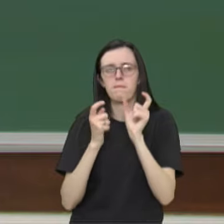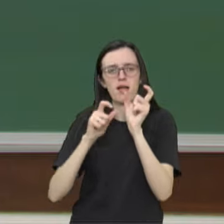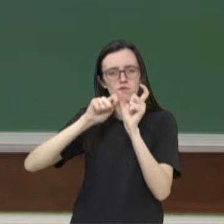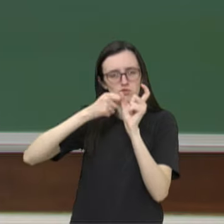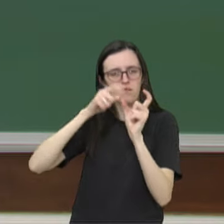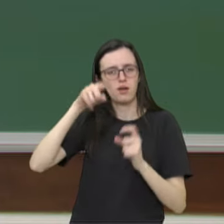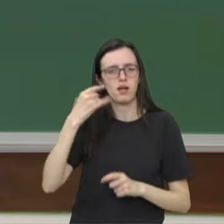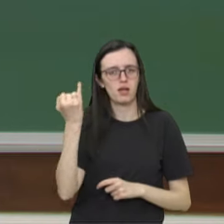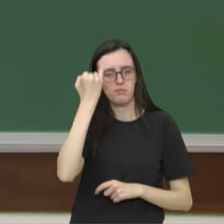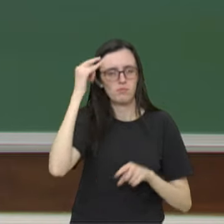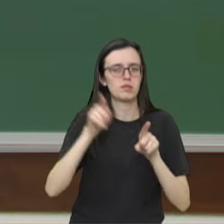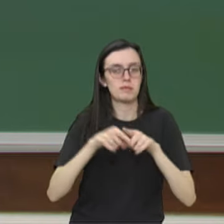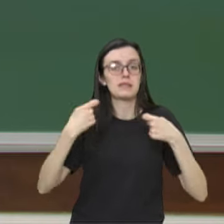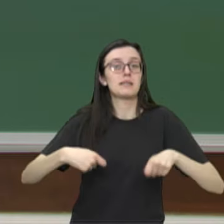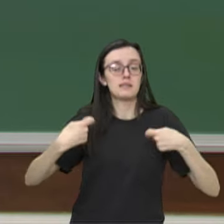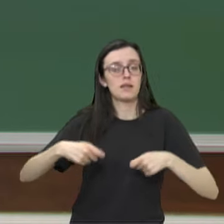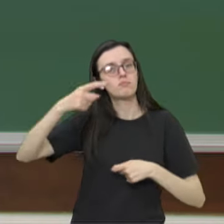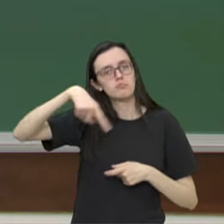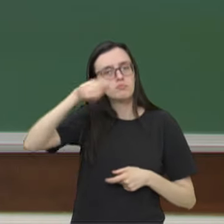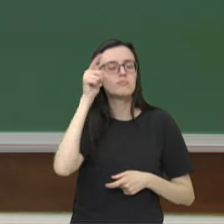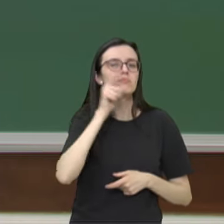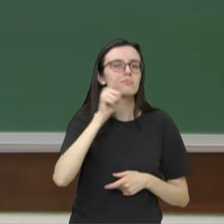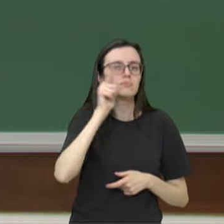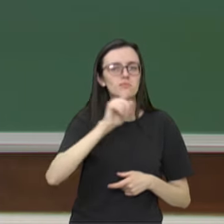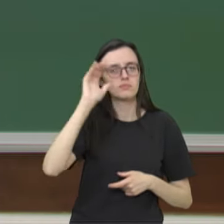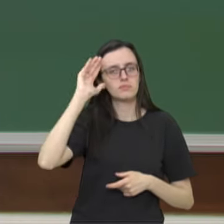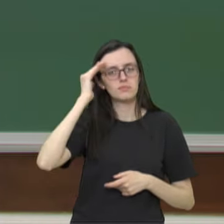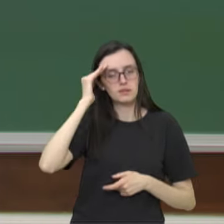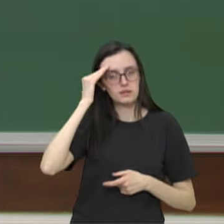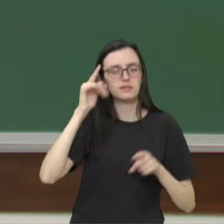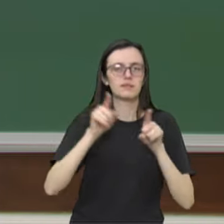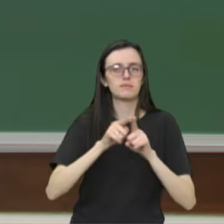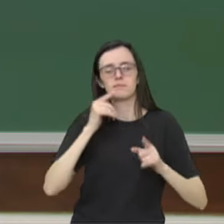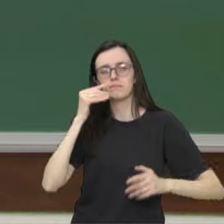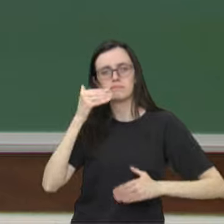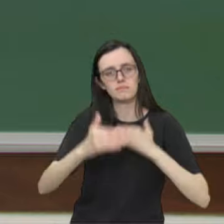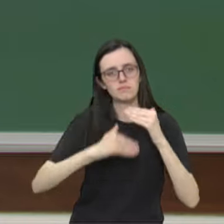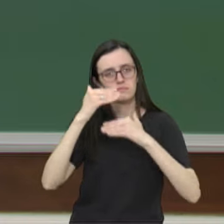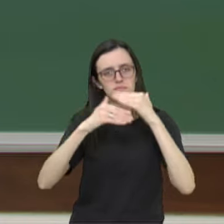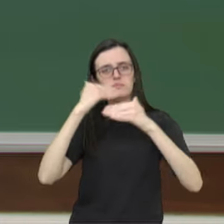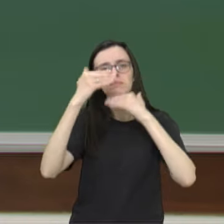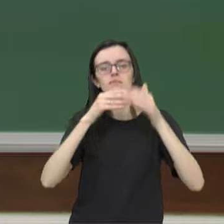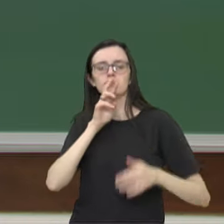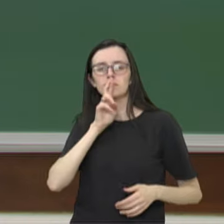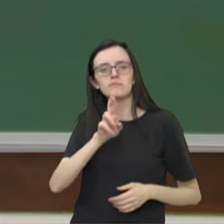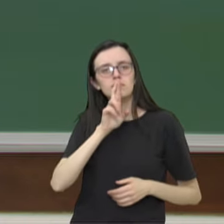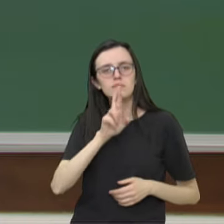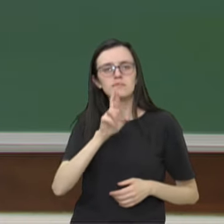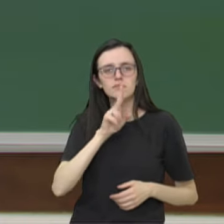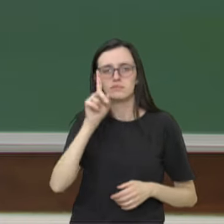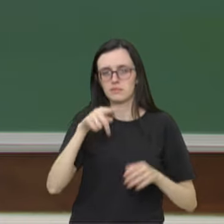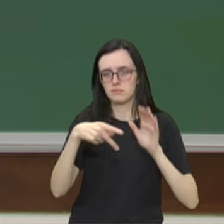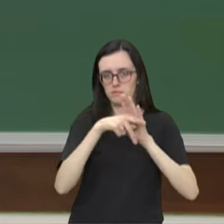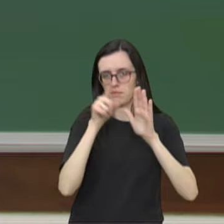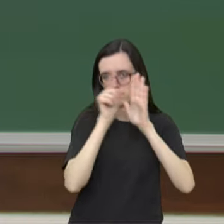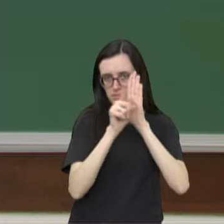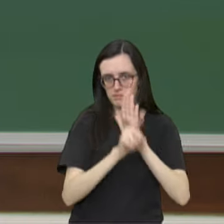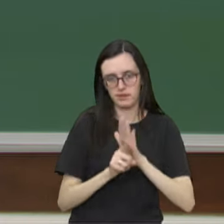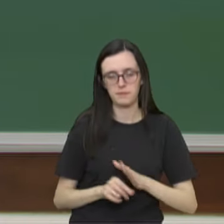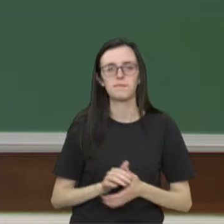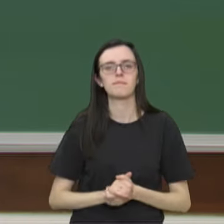sejam importantes e necessárias para que vocês possam entender e desenvolver as respostas dessas perguntas. Então, o professor vai